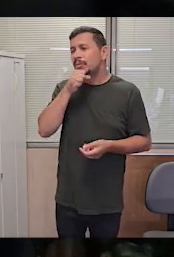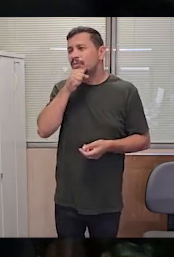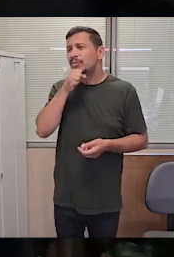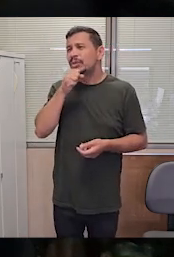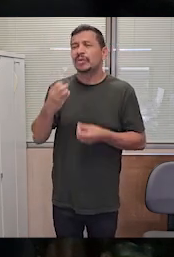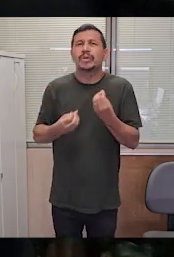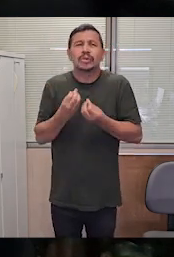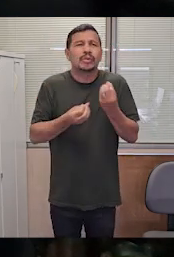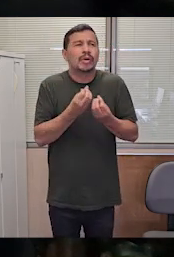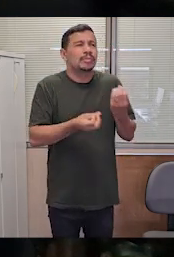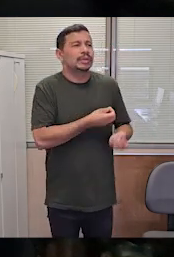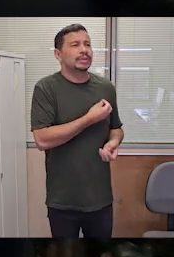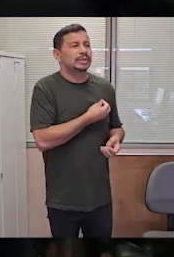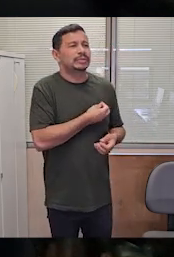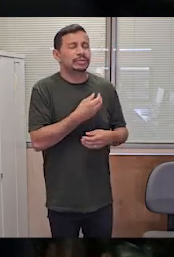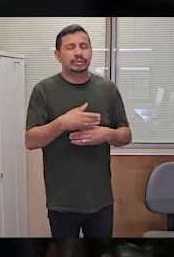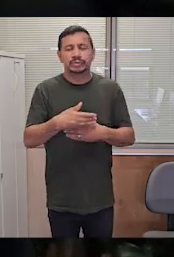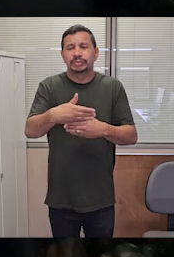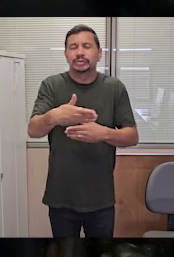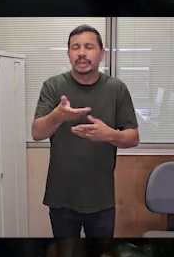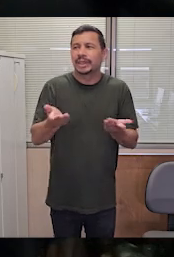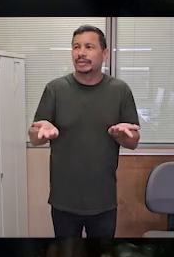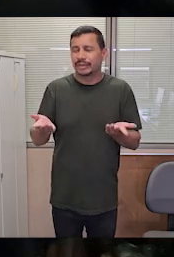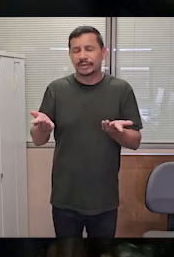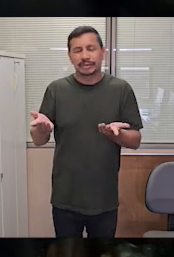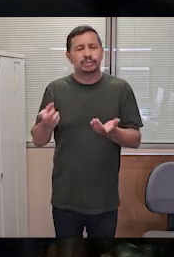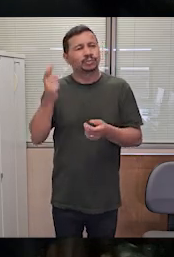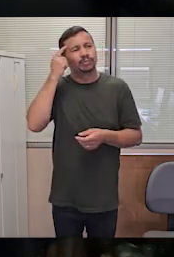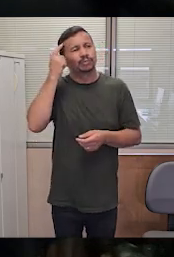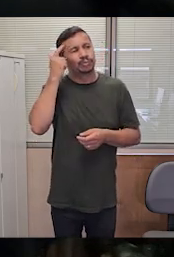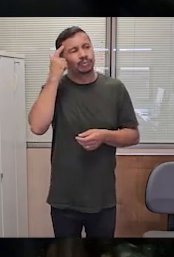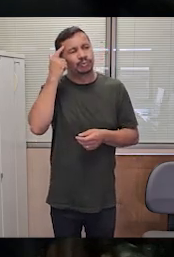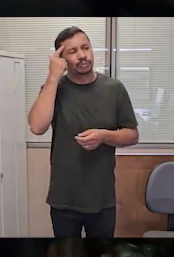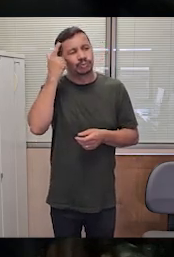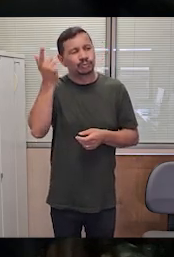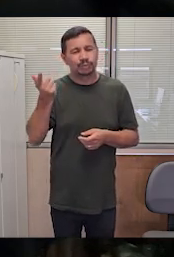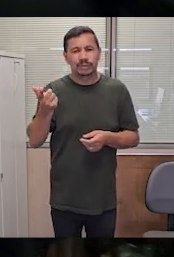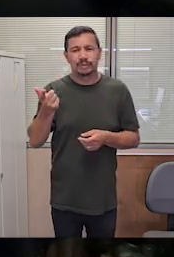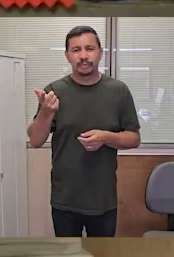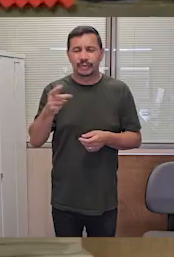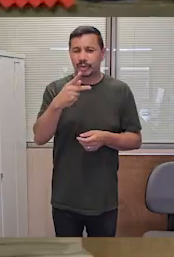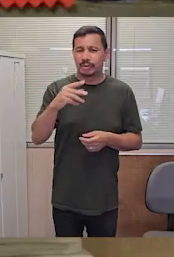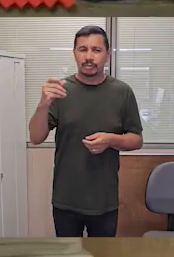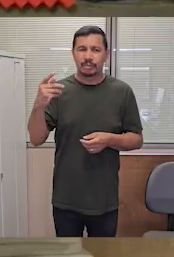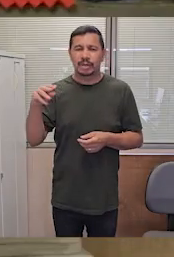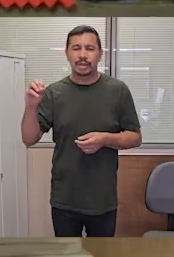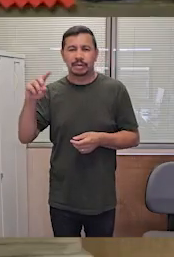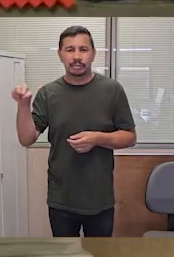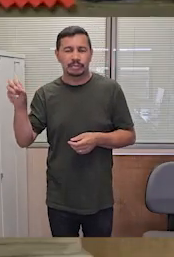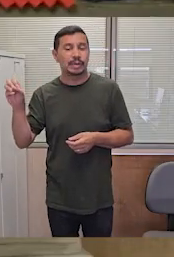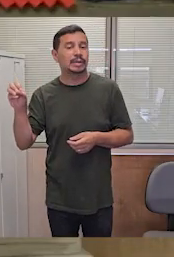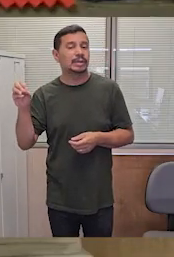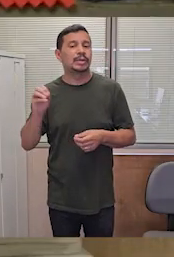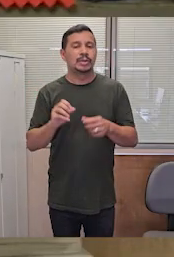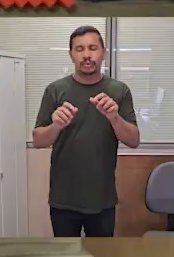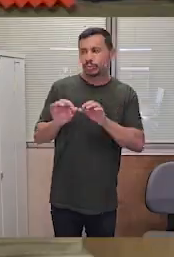se relacionava, como ele levava a vida. E eu tenho mais êxito quando eu lembro disso. Papão faleceu